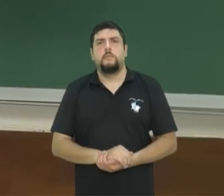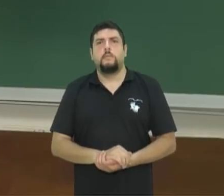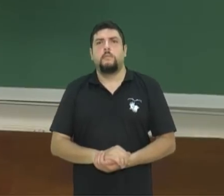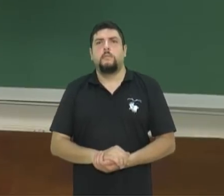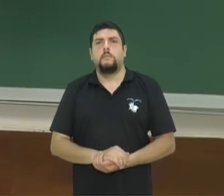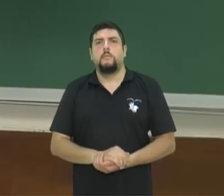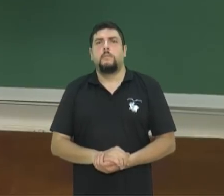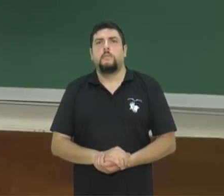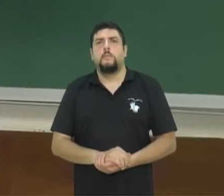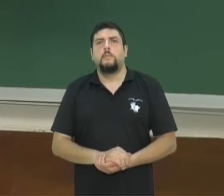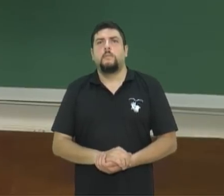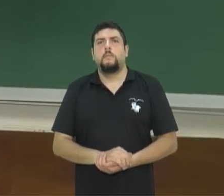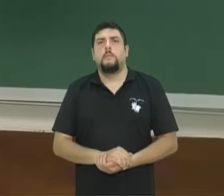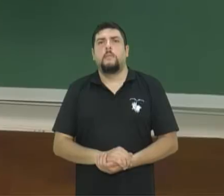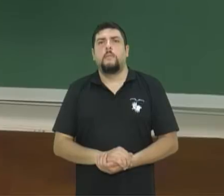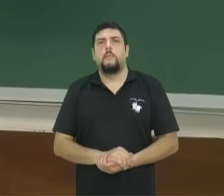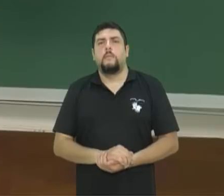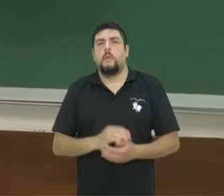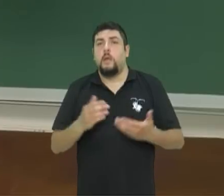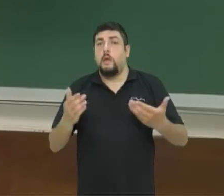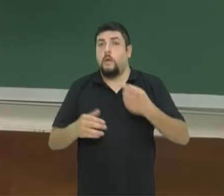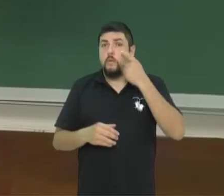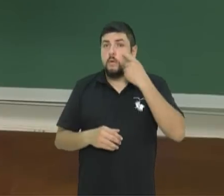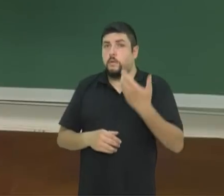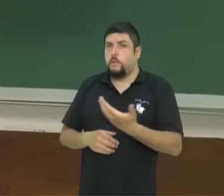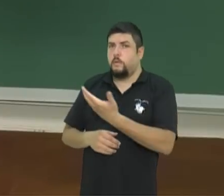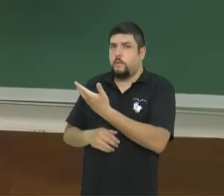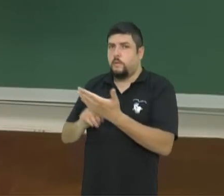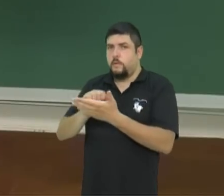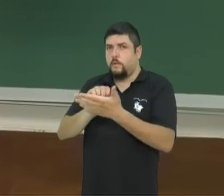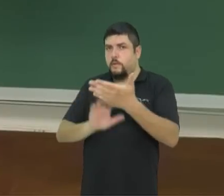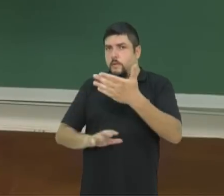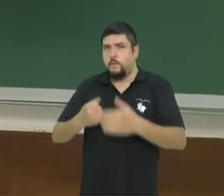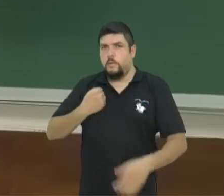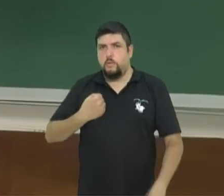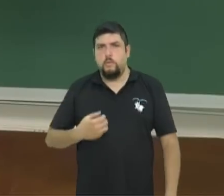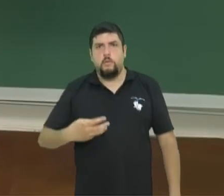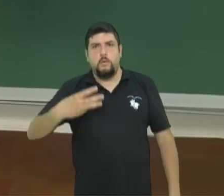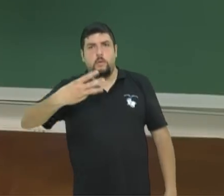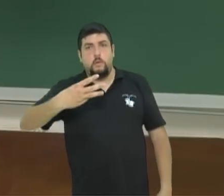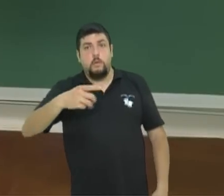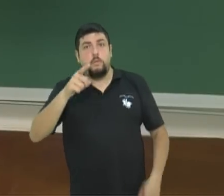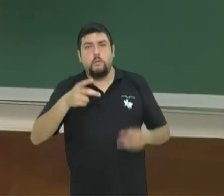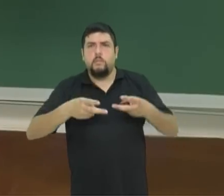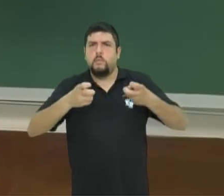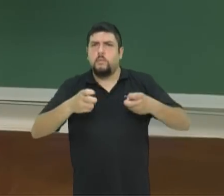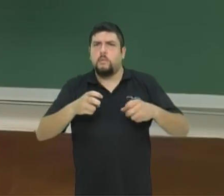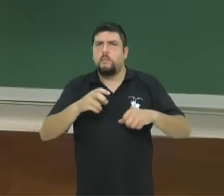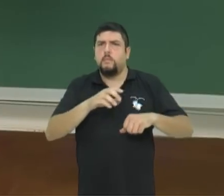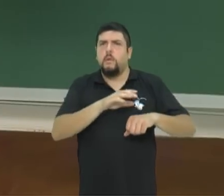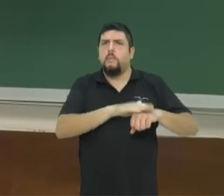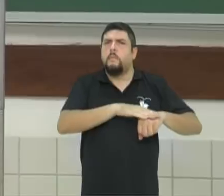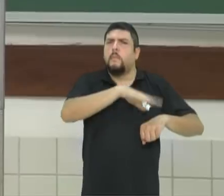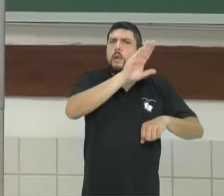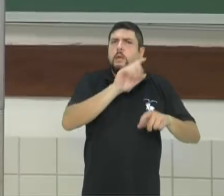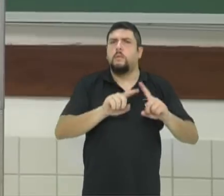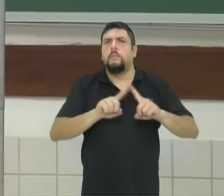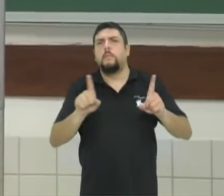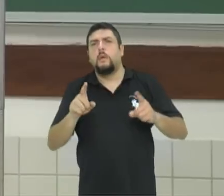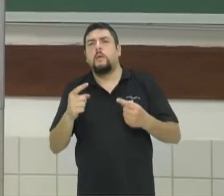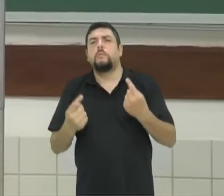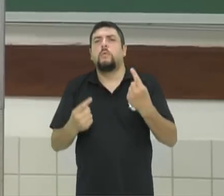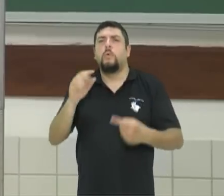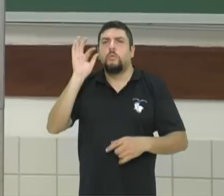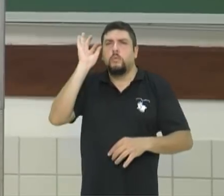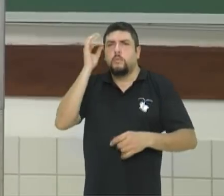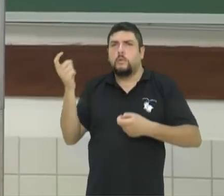da situação, né? Vou deixar aqui o exercício 3 para vocês utilizarem mas ou mais. E a gente retorna na sequência